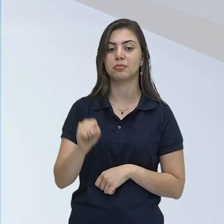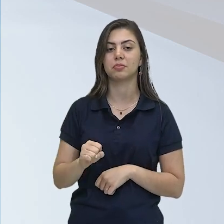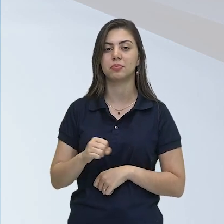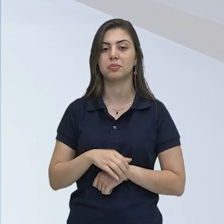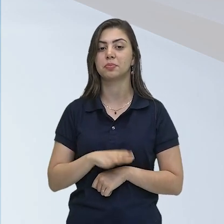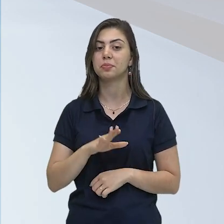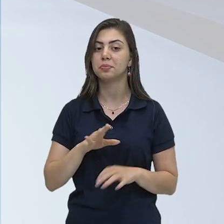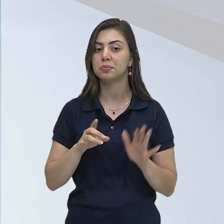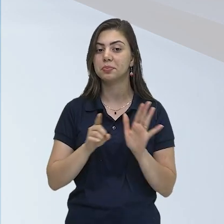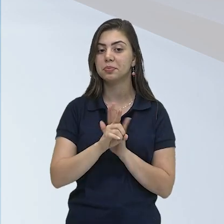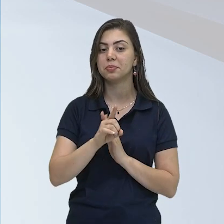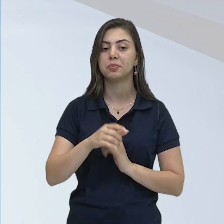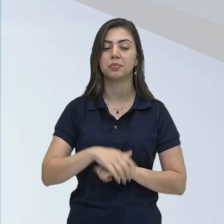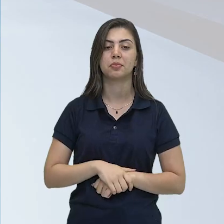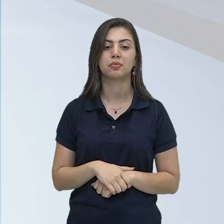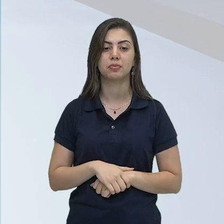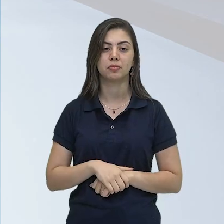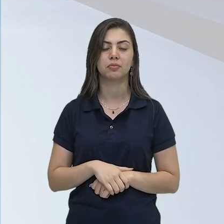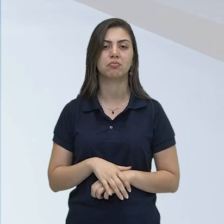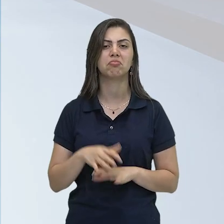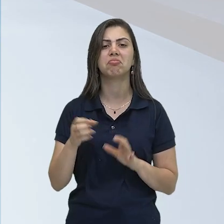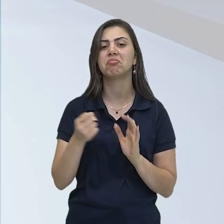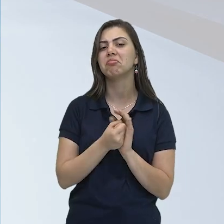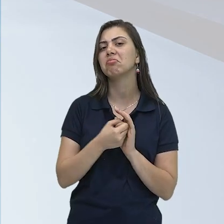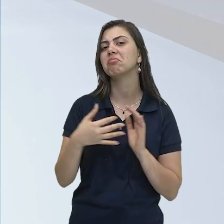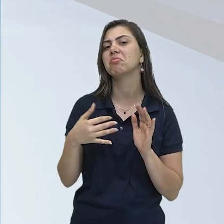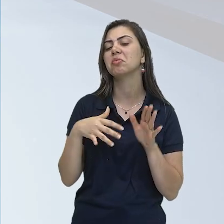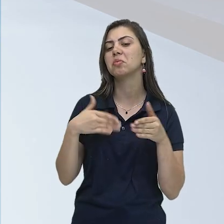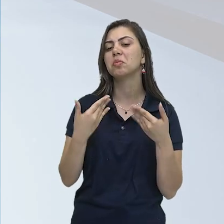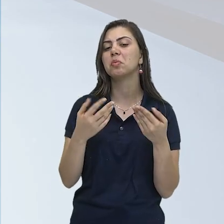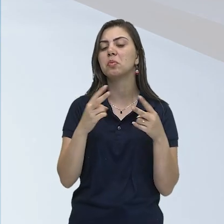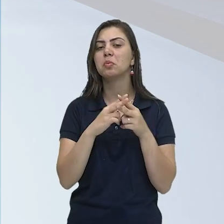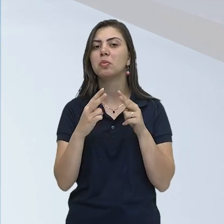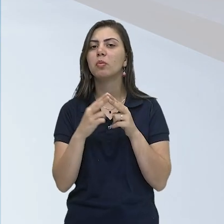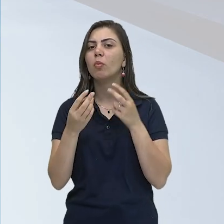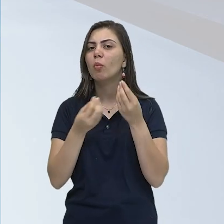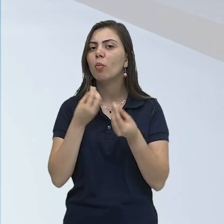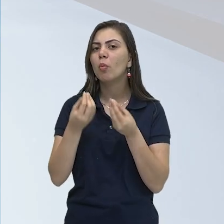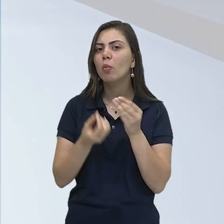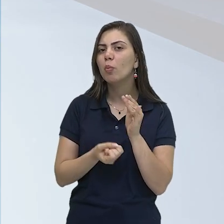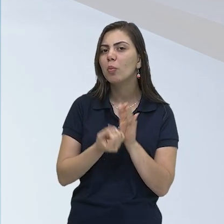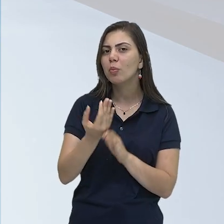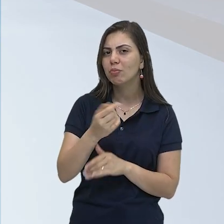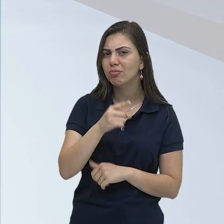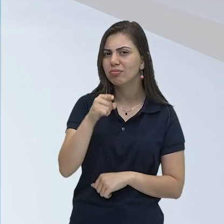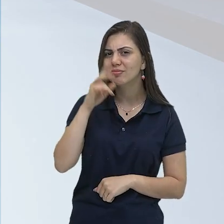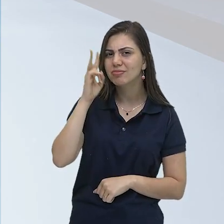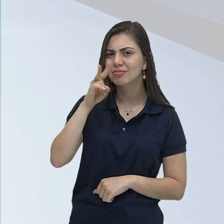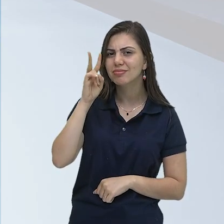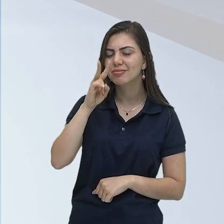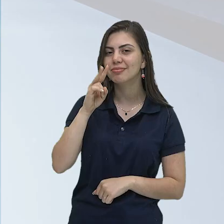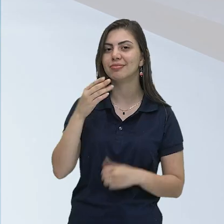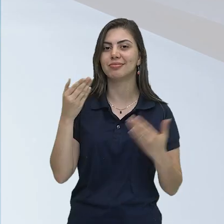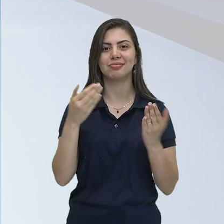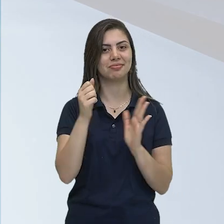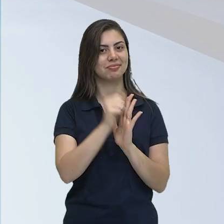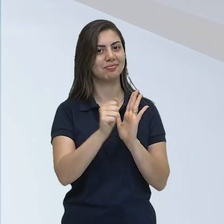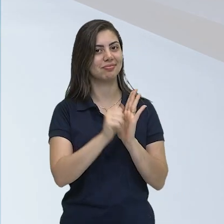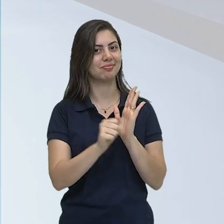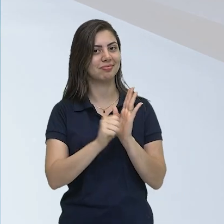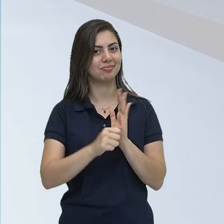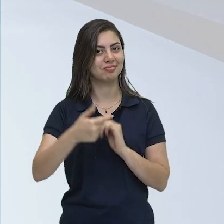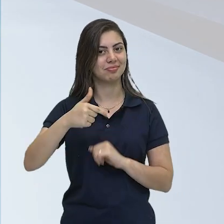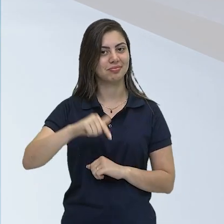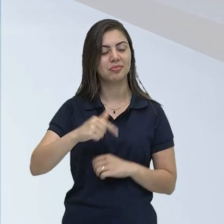eu pergunto a vocês, quais são as características? Vocês lembram como surgiu o tarracá? Já anota aí novamente